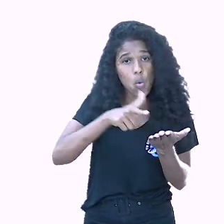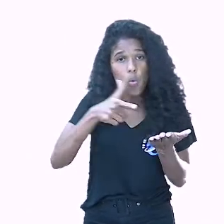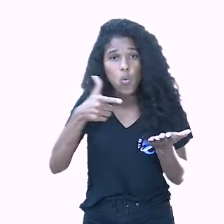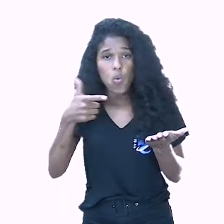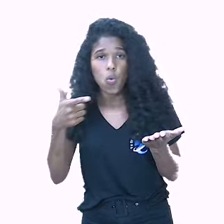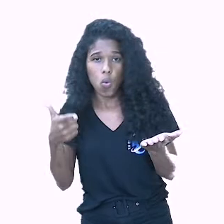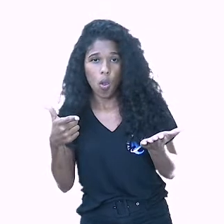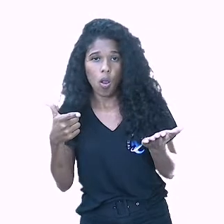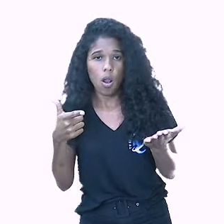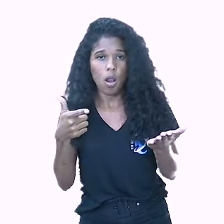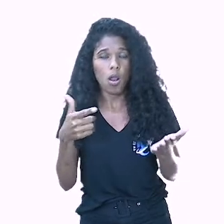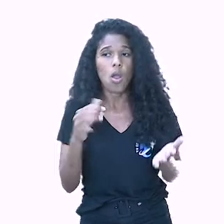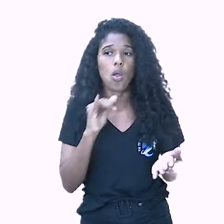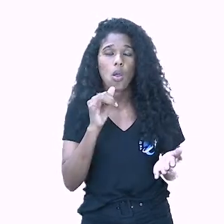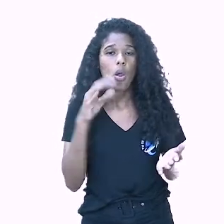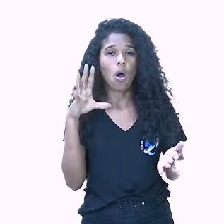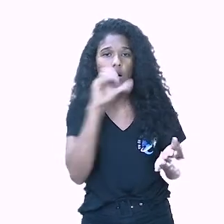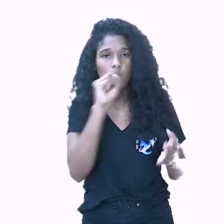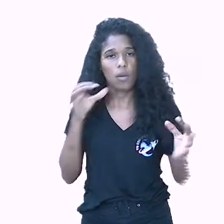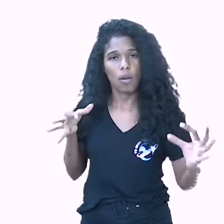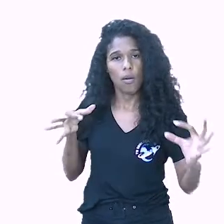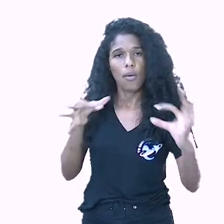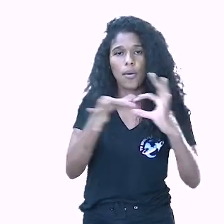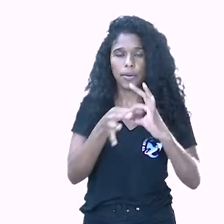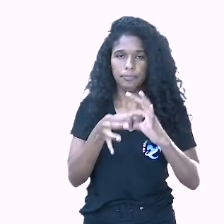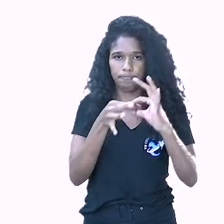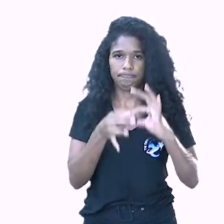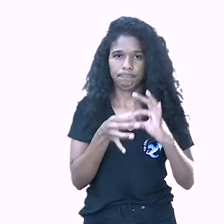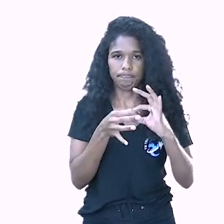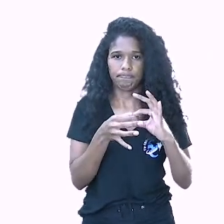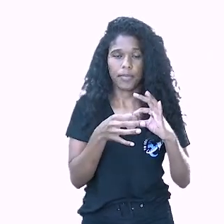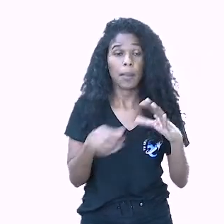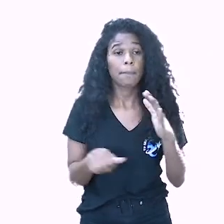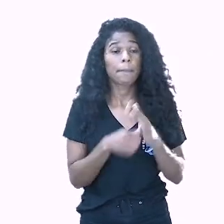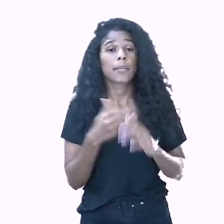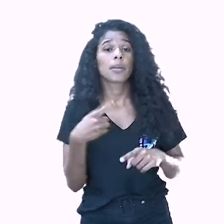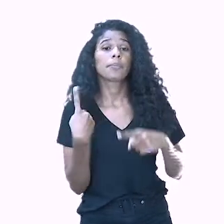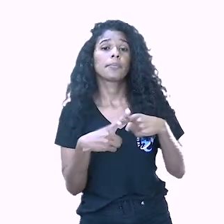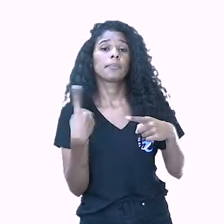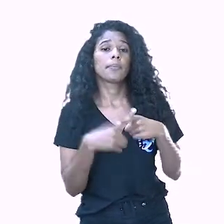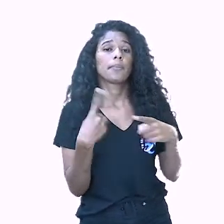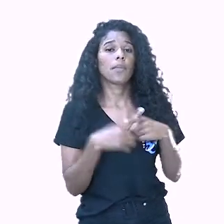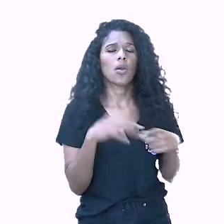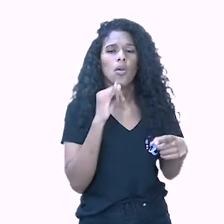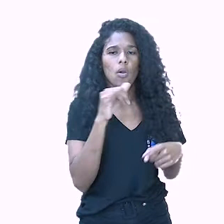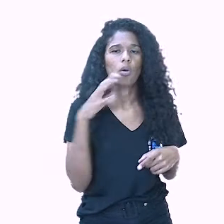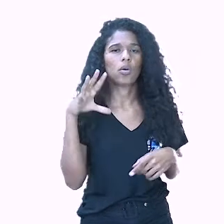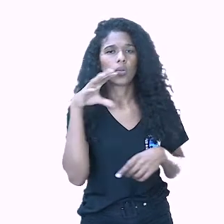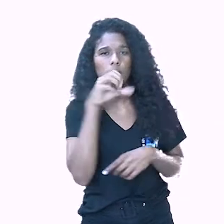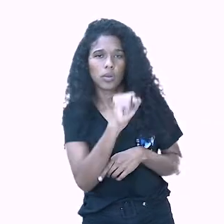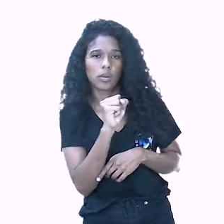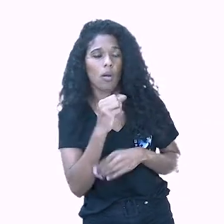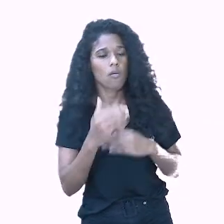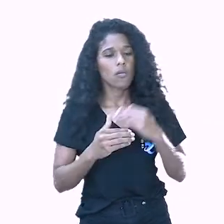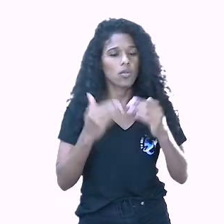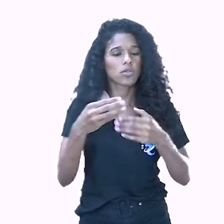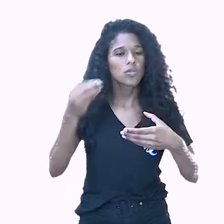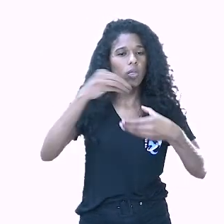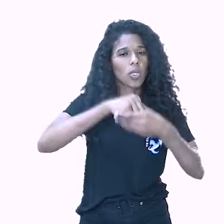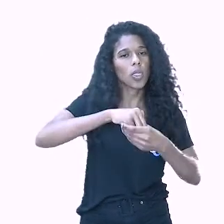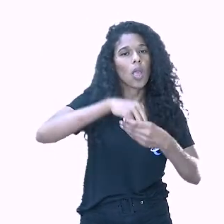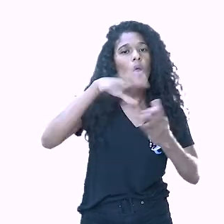ela primeiro foi desenvolvida para esse público, para as pessoas que assistiam